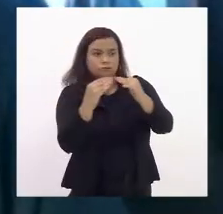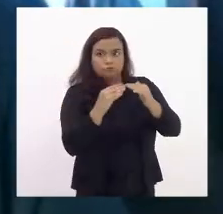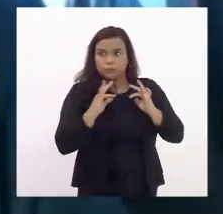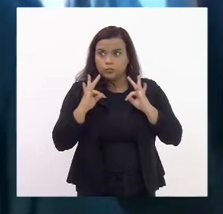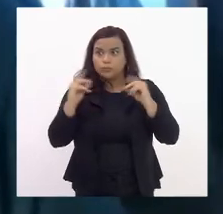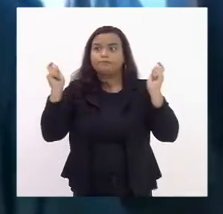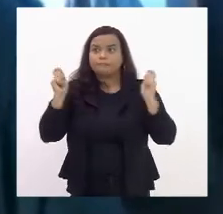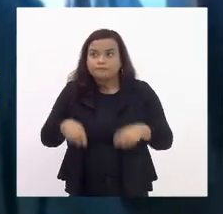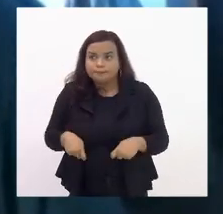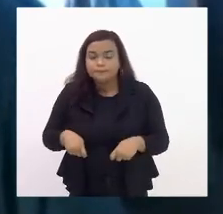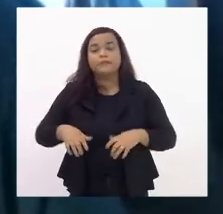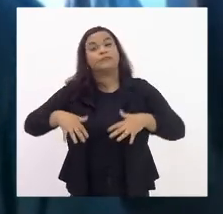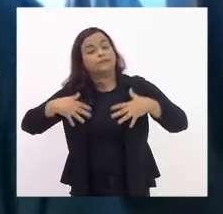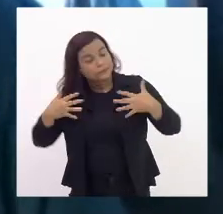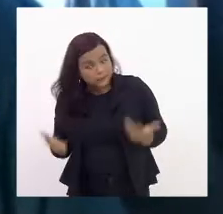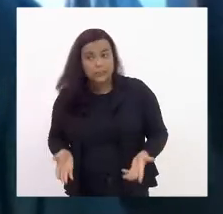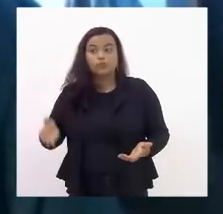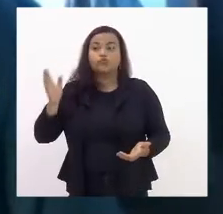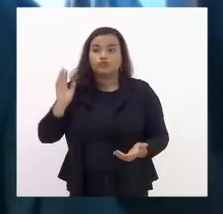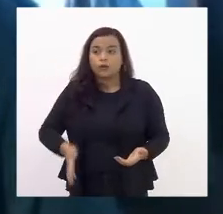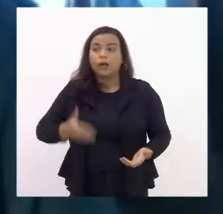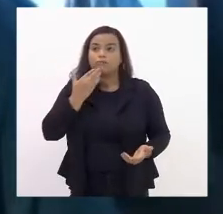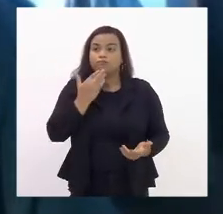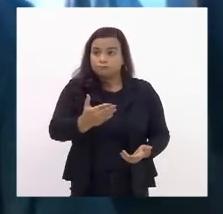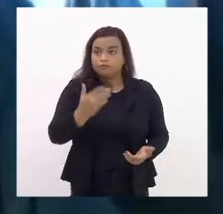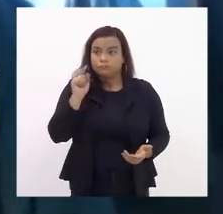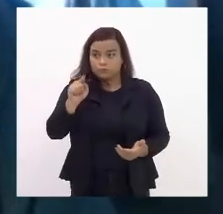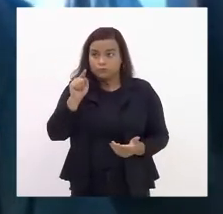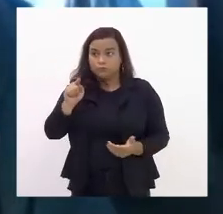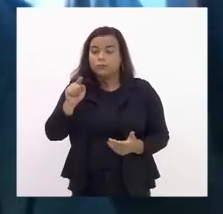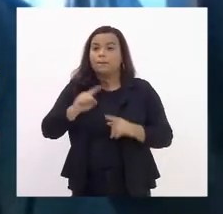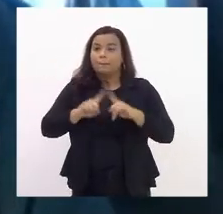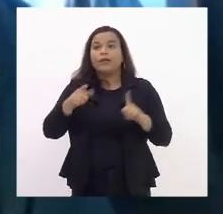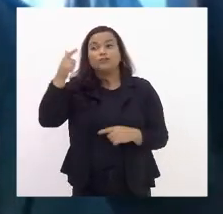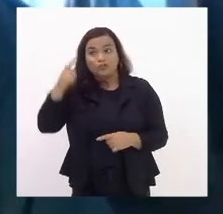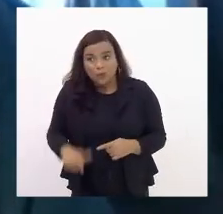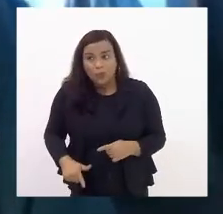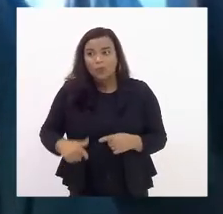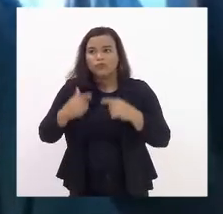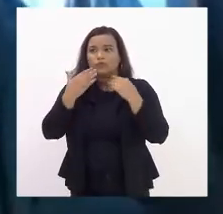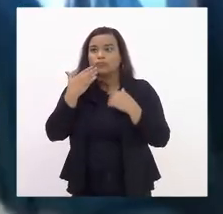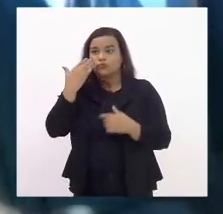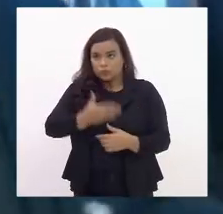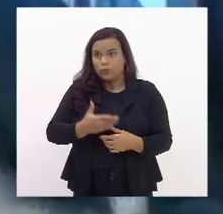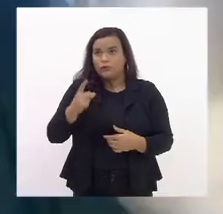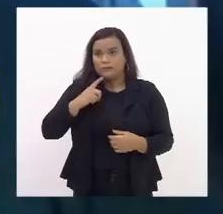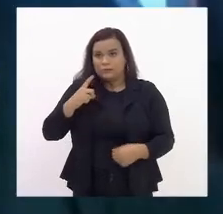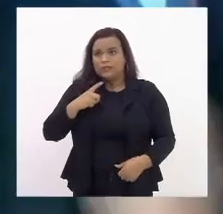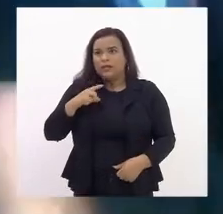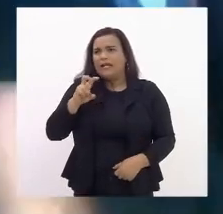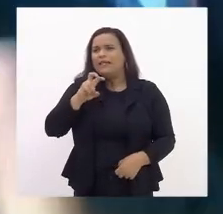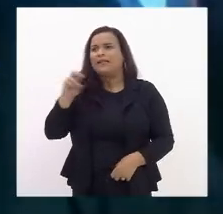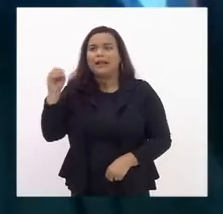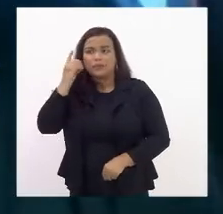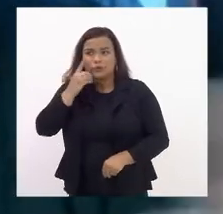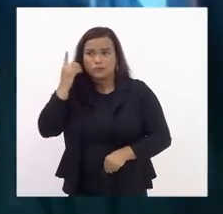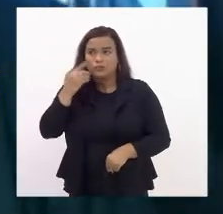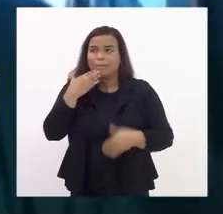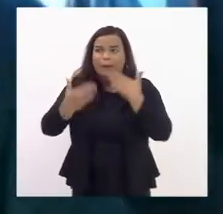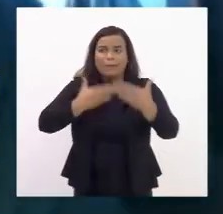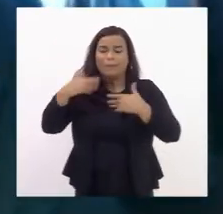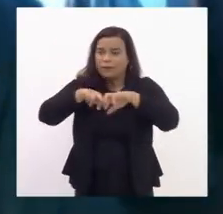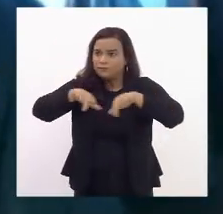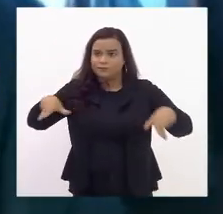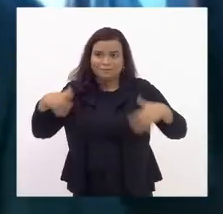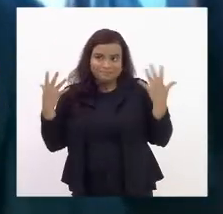Então, eu já solicitei a Vossa Excelência, mas agora eu faço aqui de público, porque 500 deputados pedem 500